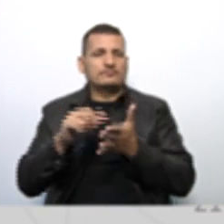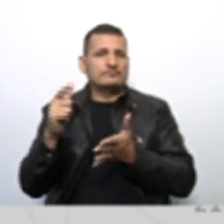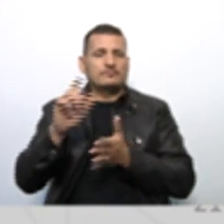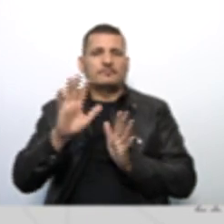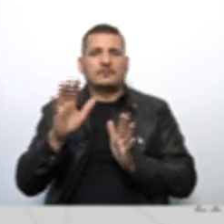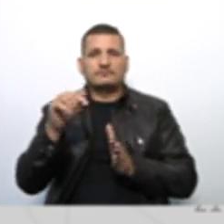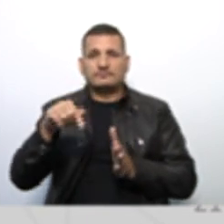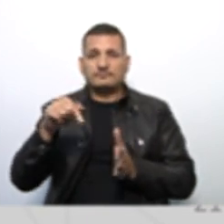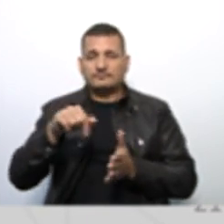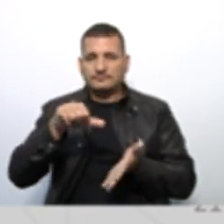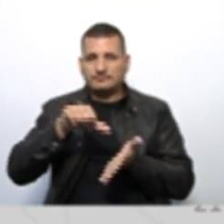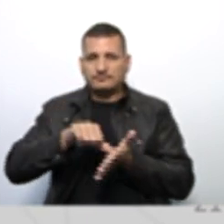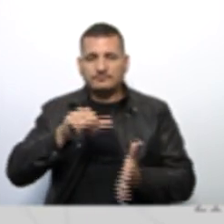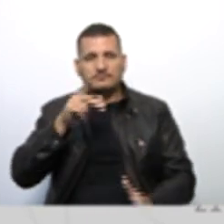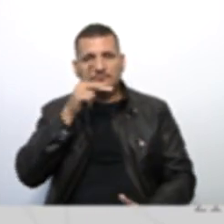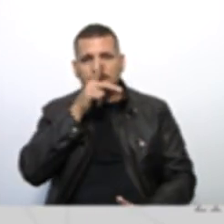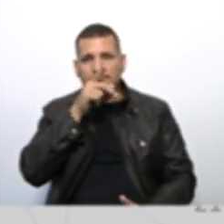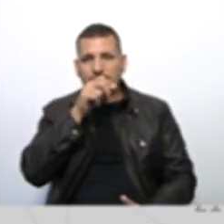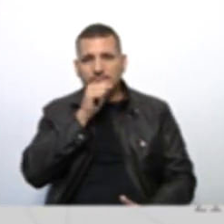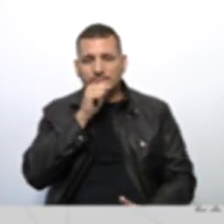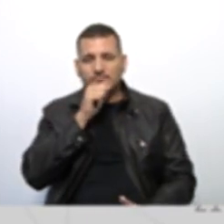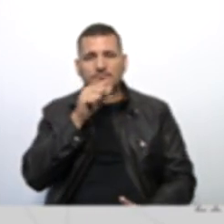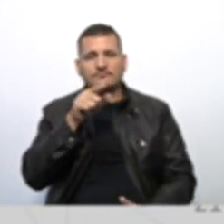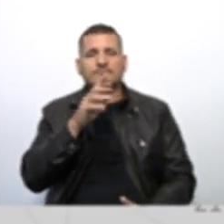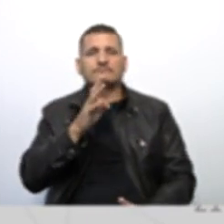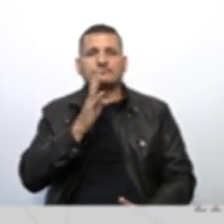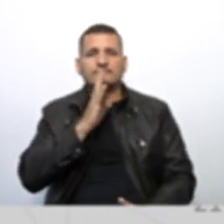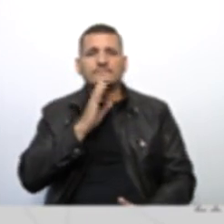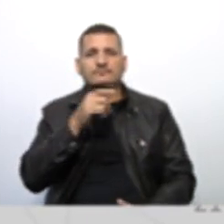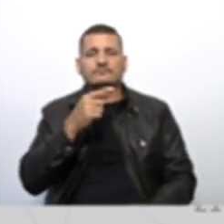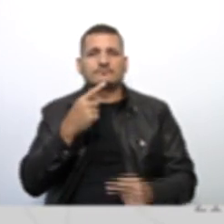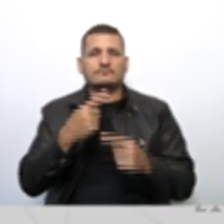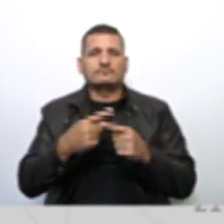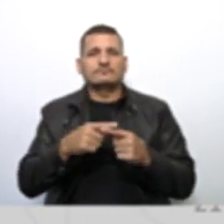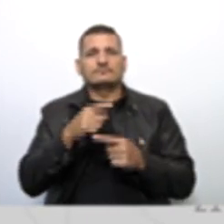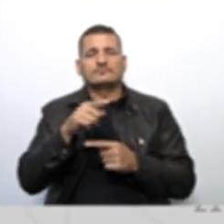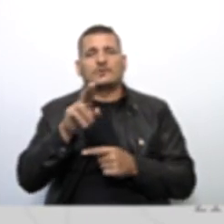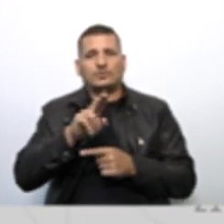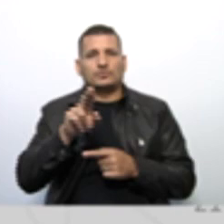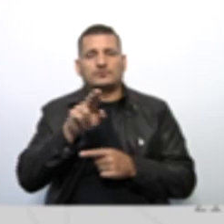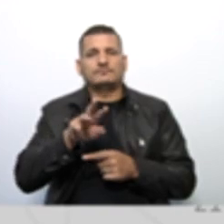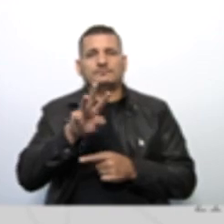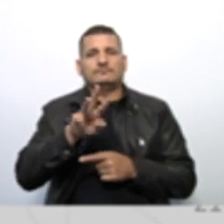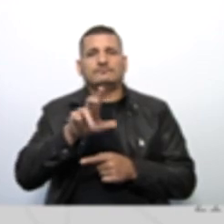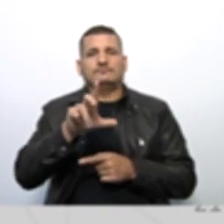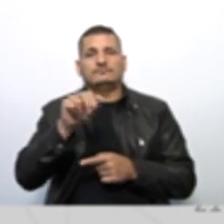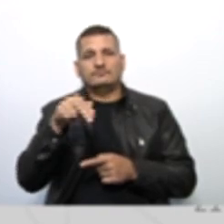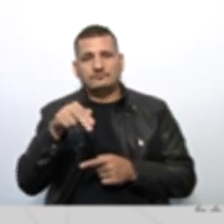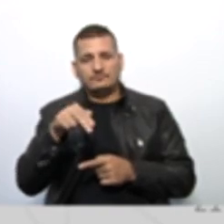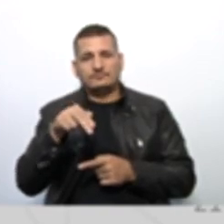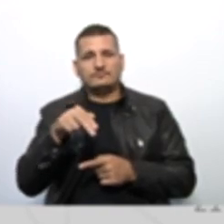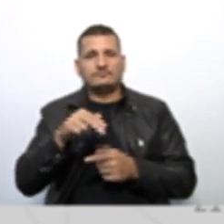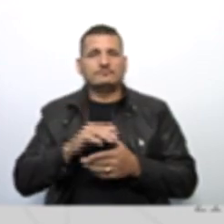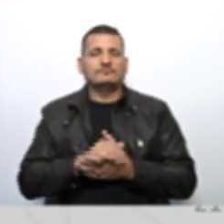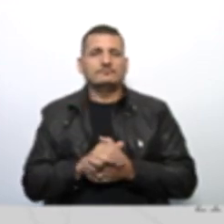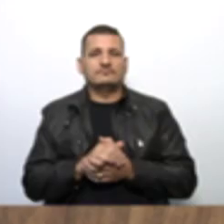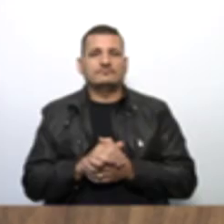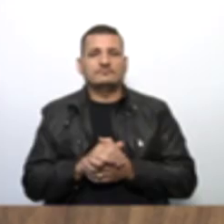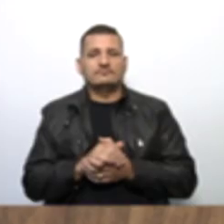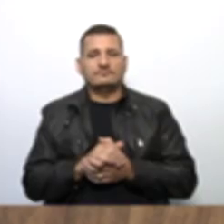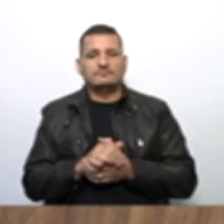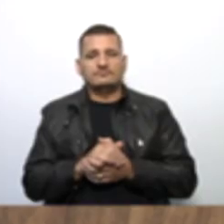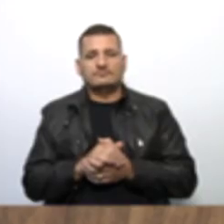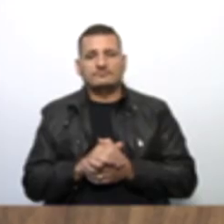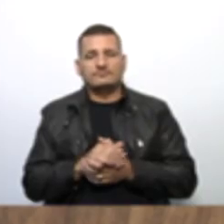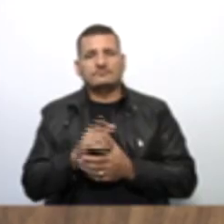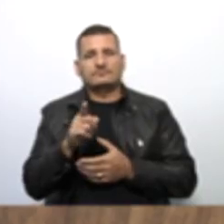de Porto Velho, ele conhece e ele faz utilização dessa WLAN quando ele entra no polo dele. Se for ver,